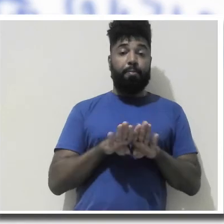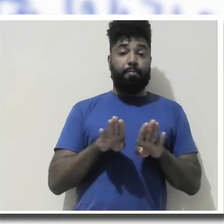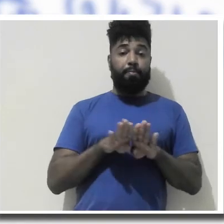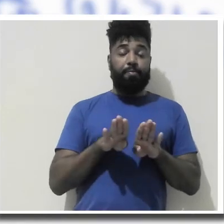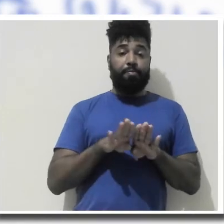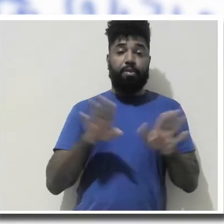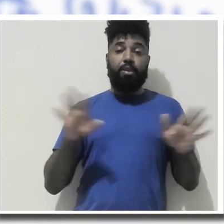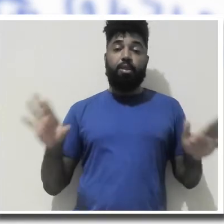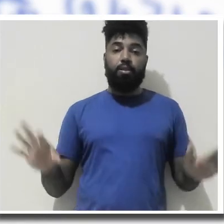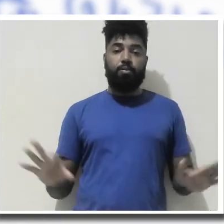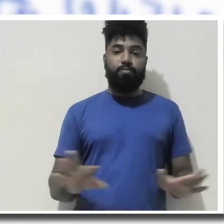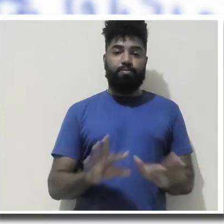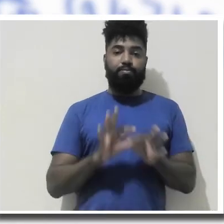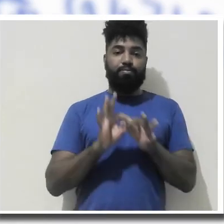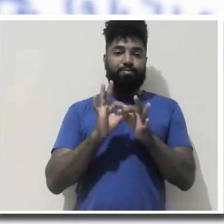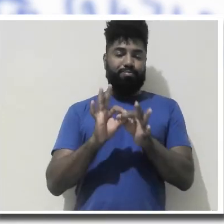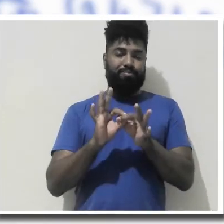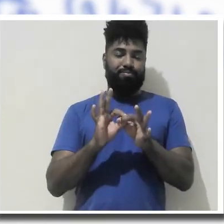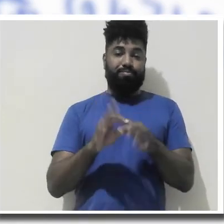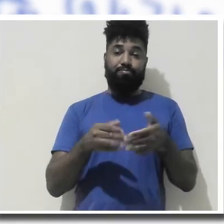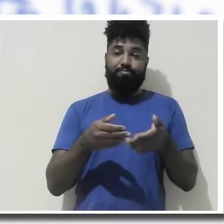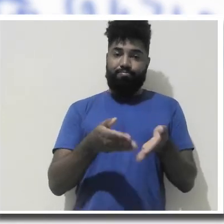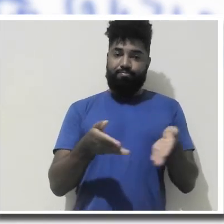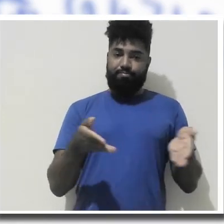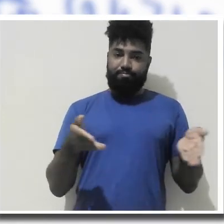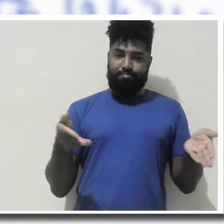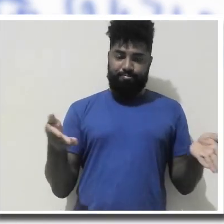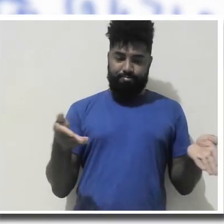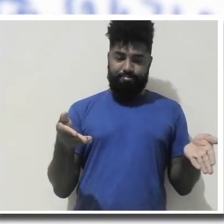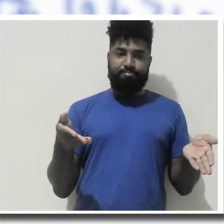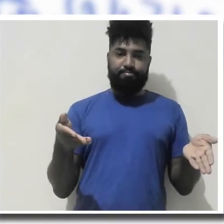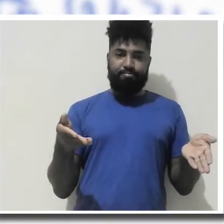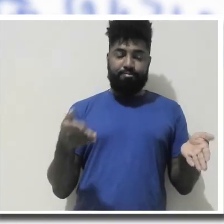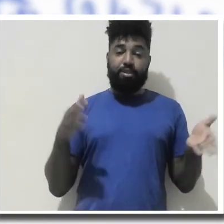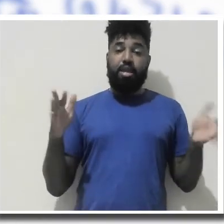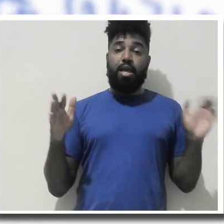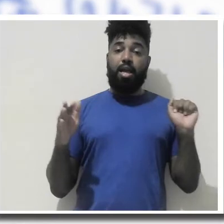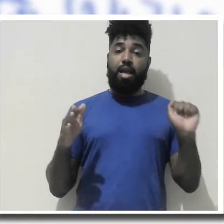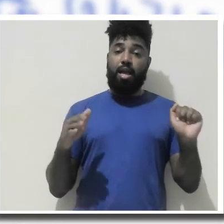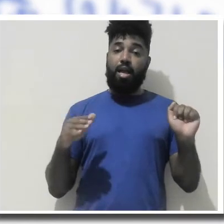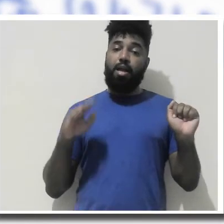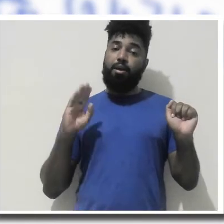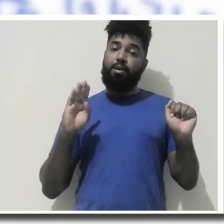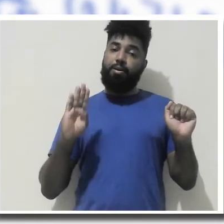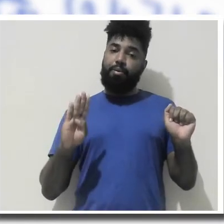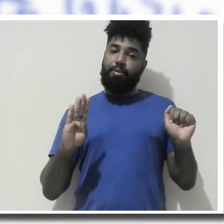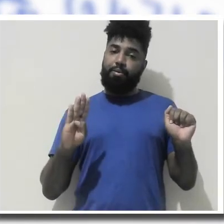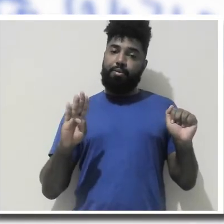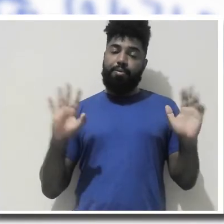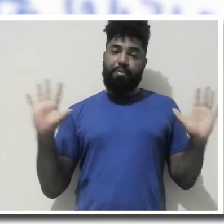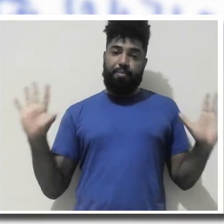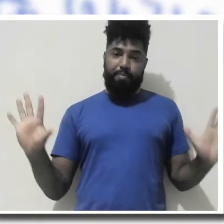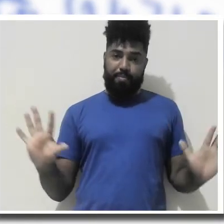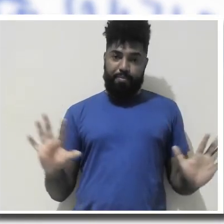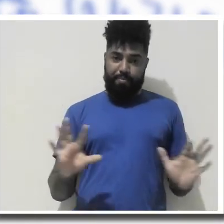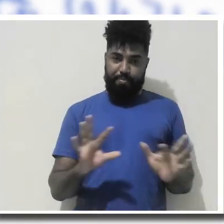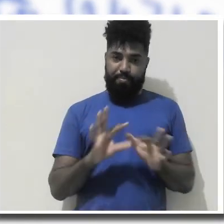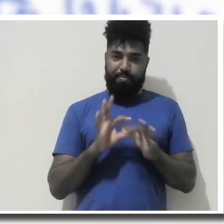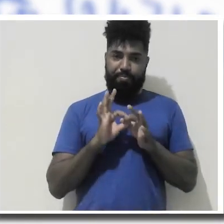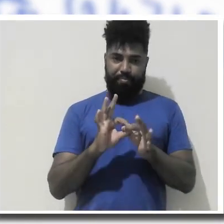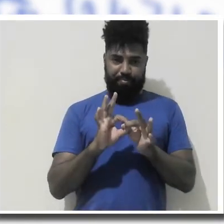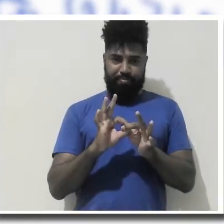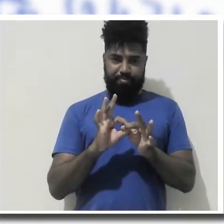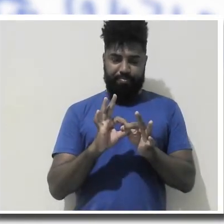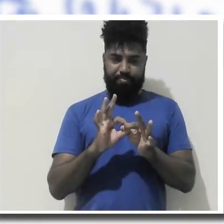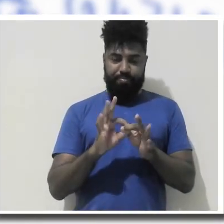Inclusive interseção. Então isso seria a união de A com